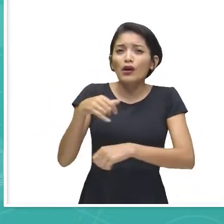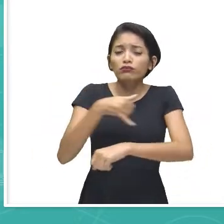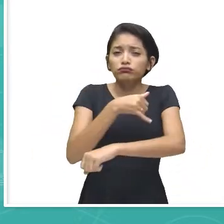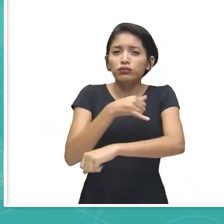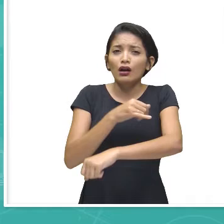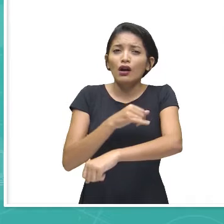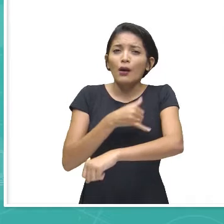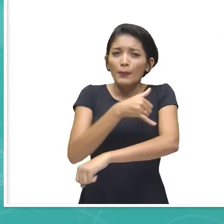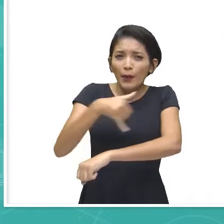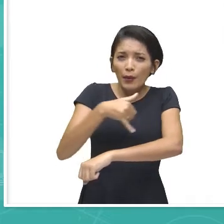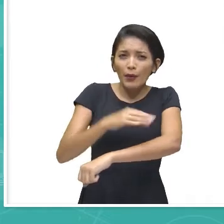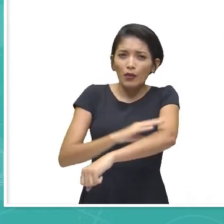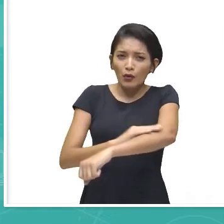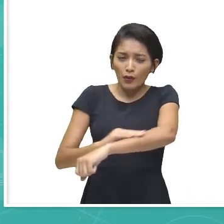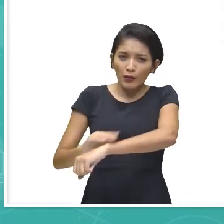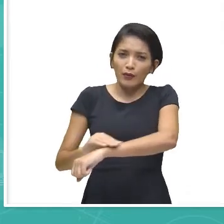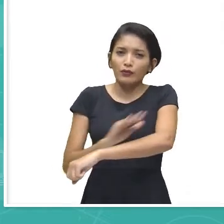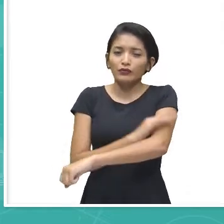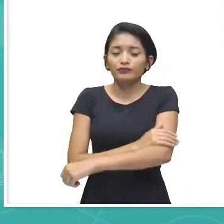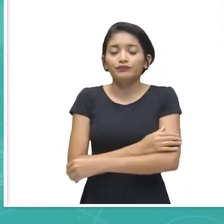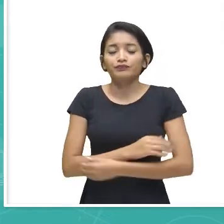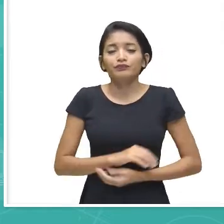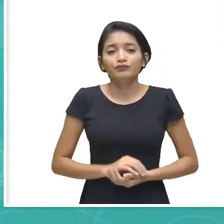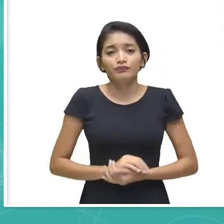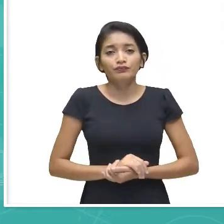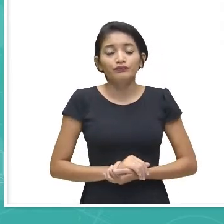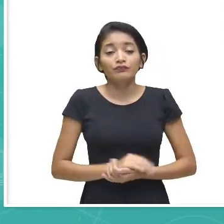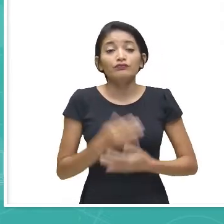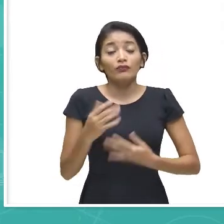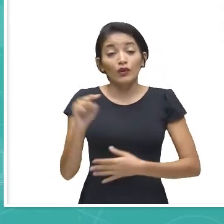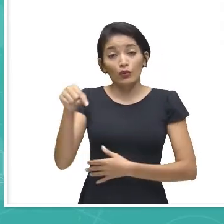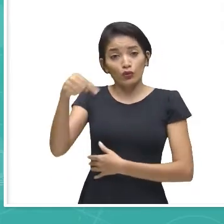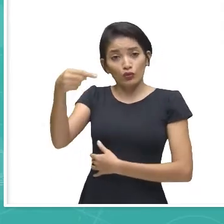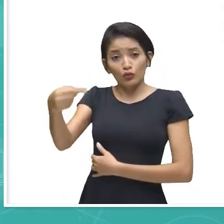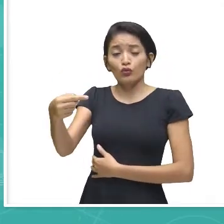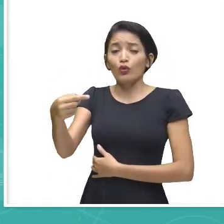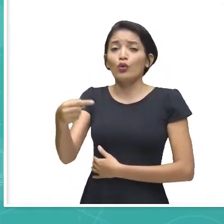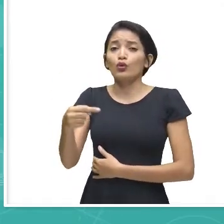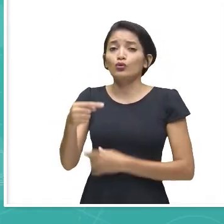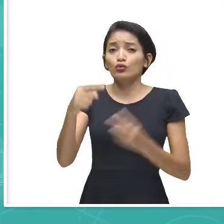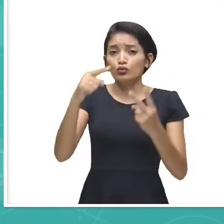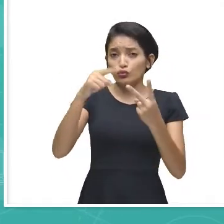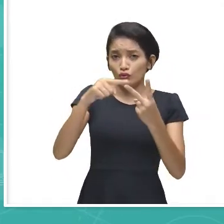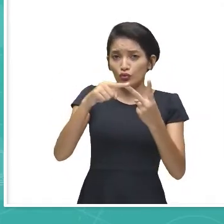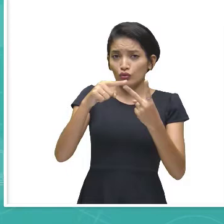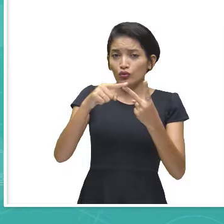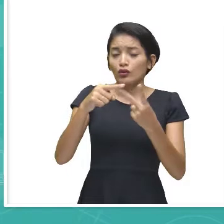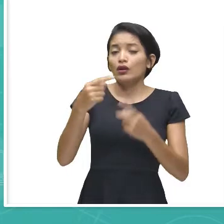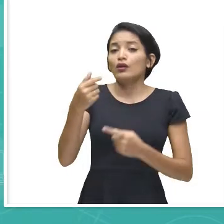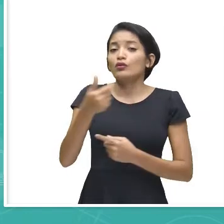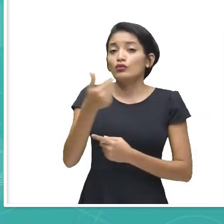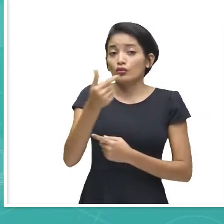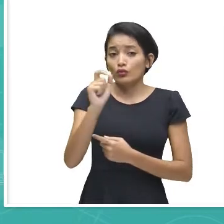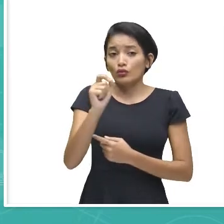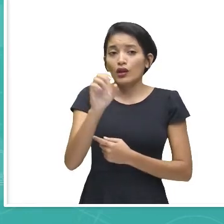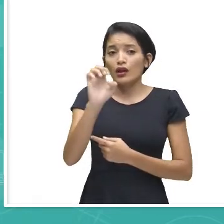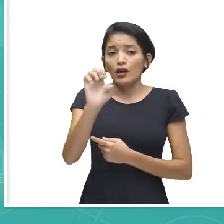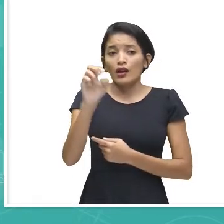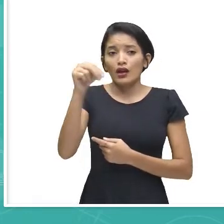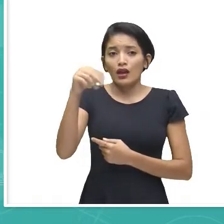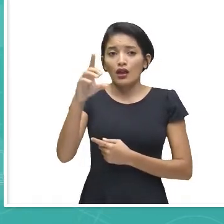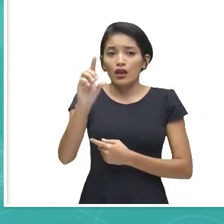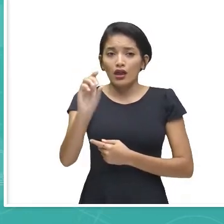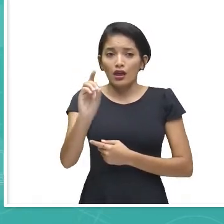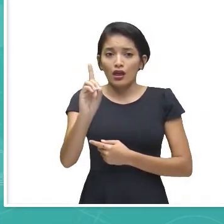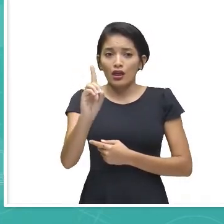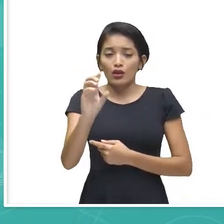tá? Prosseguindo, a gente chega num outro biotipo físico, que é o endomorfo.